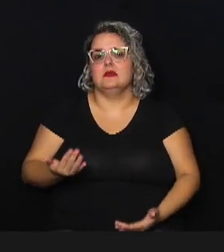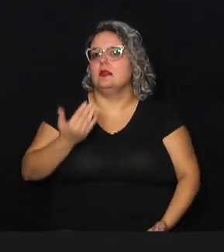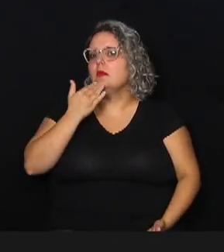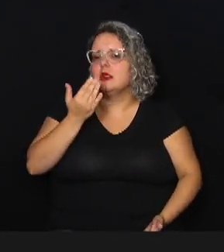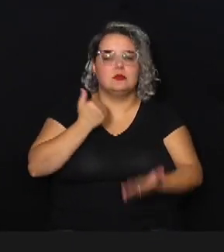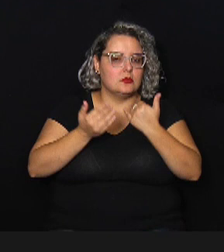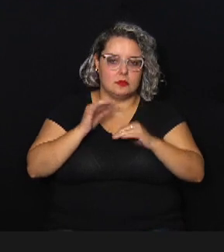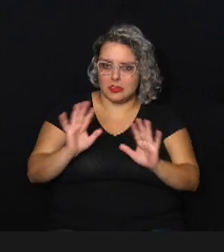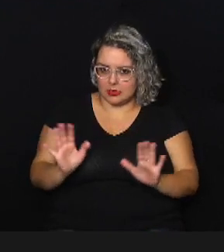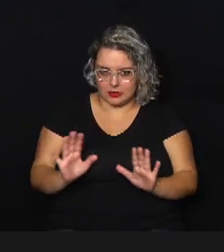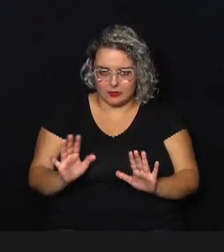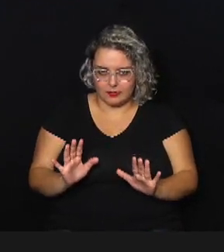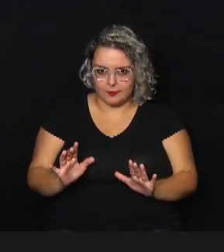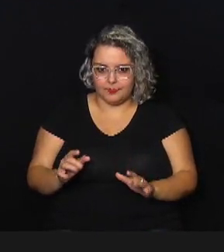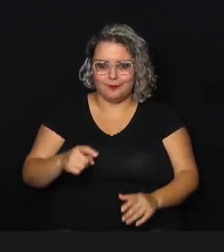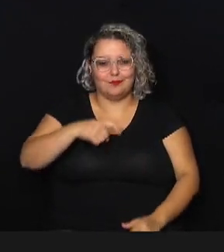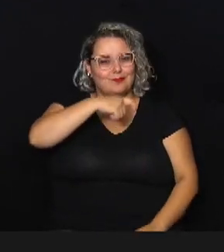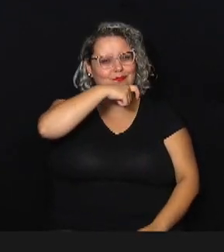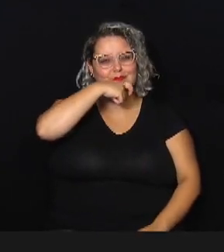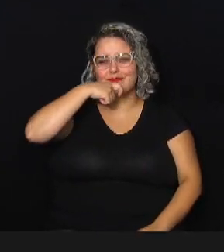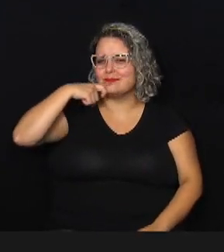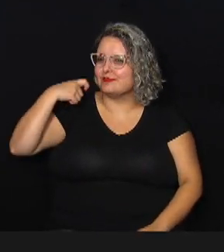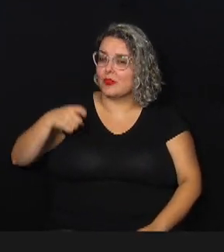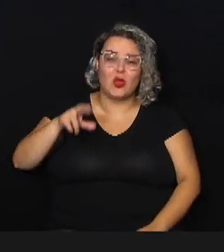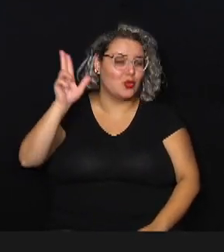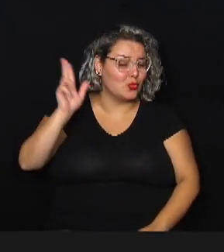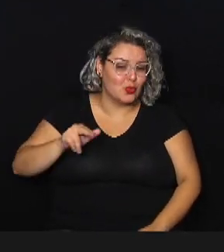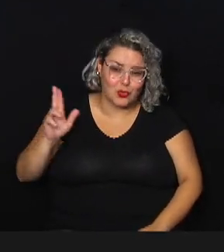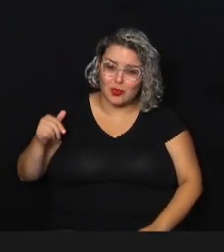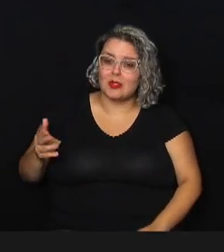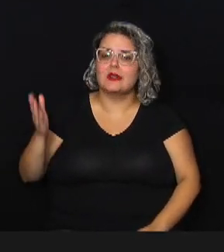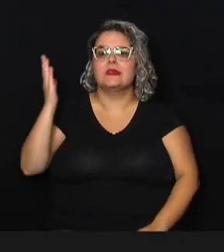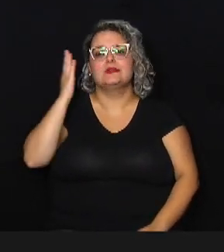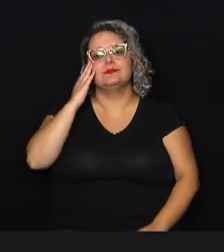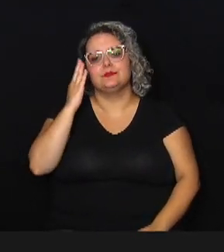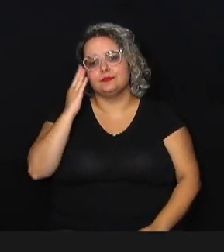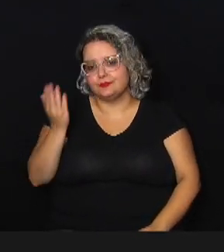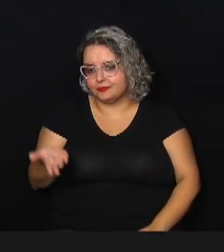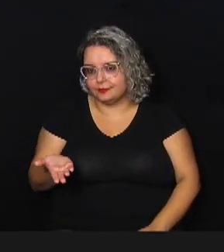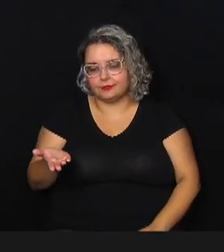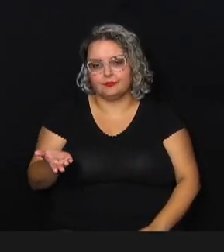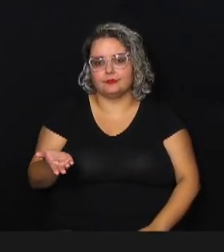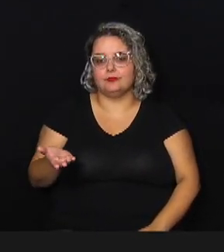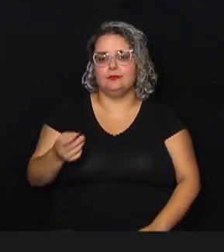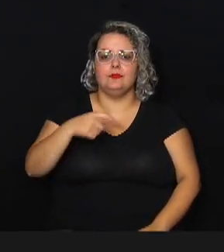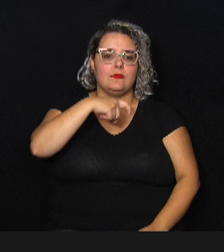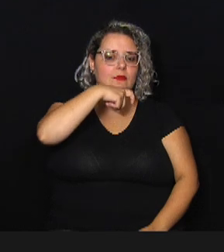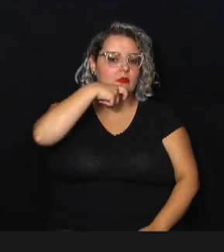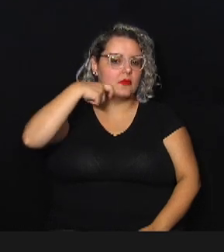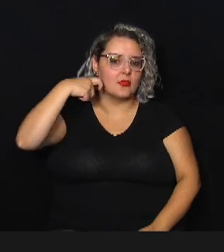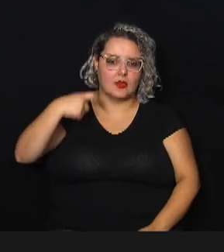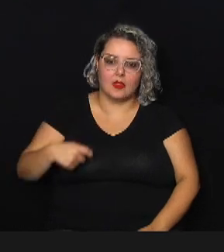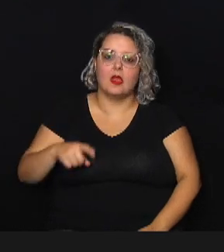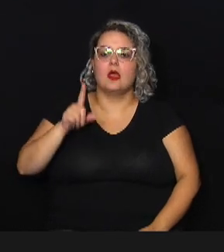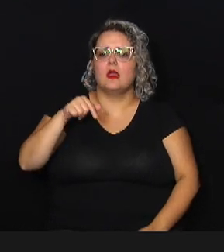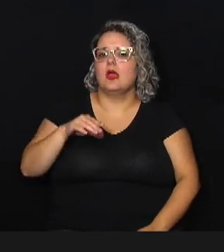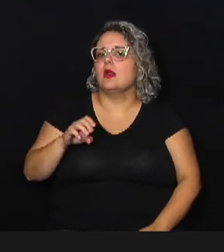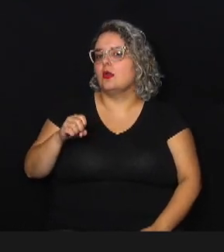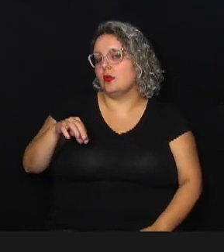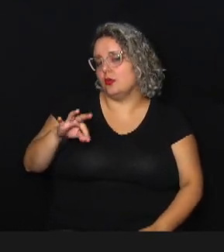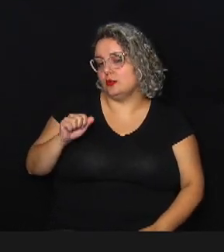isso. Maionese, de jeito nenhum também, a gente sabe que a maionese é altamente contaminante,